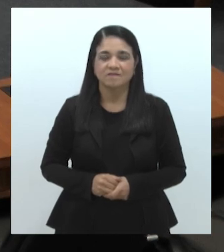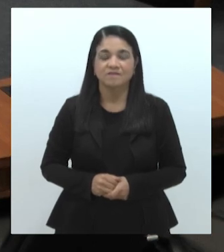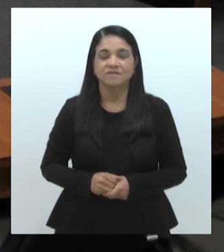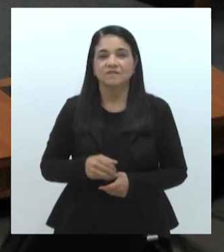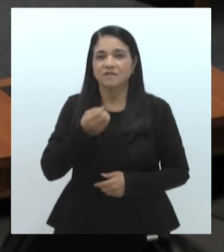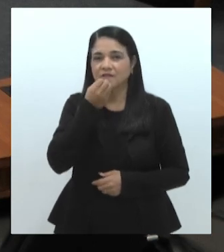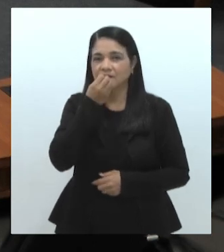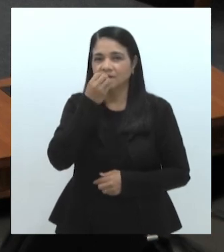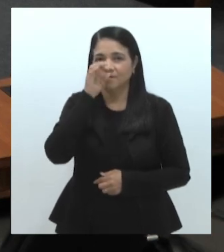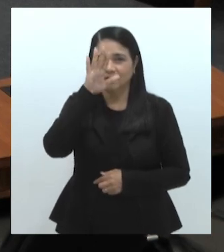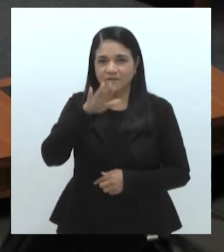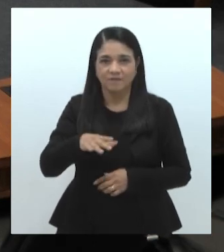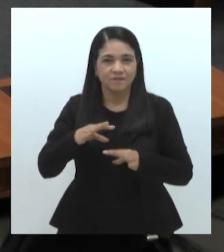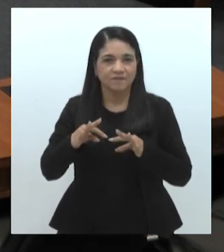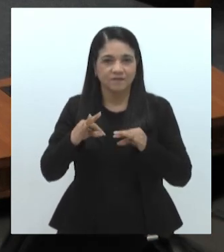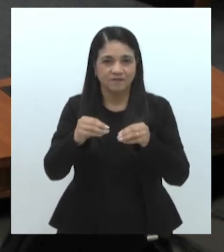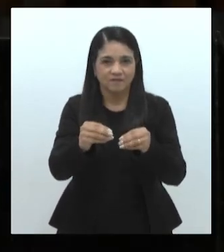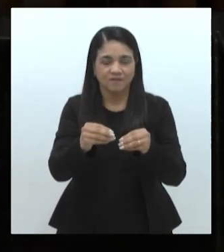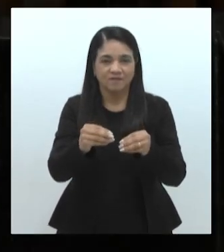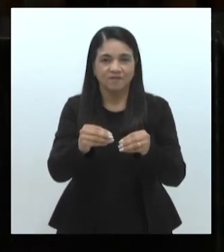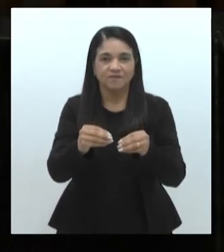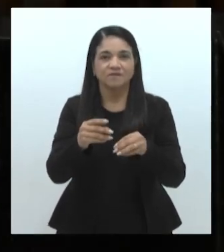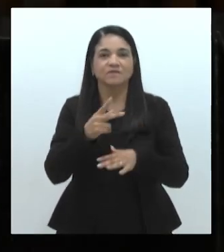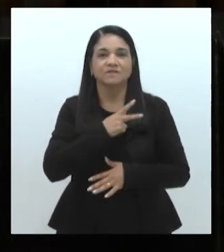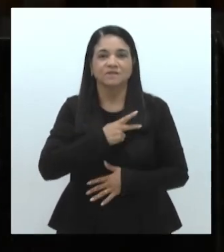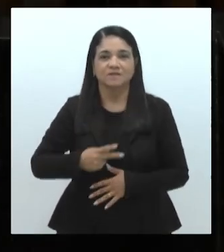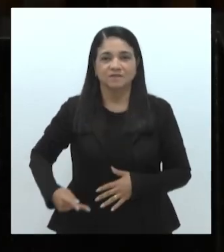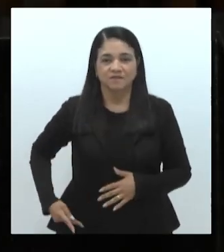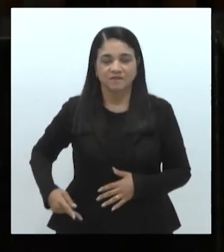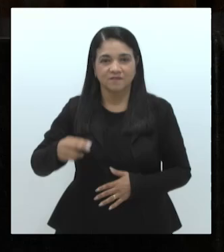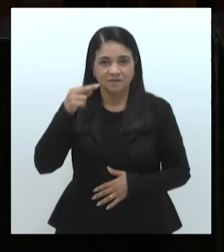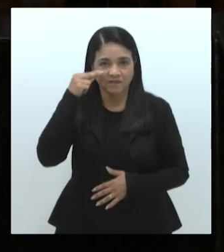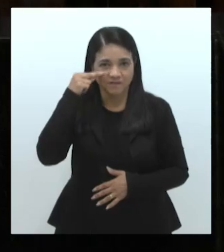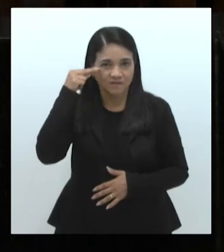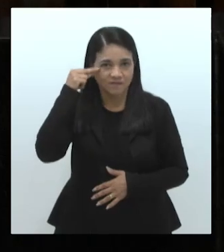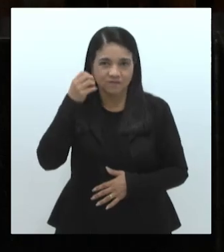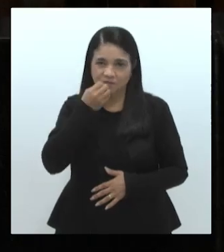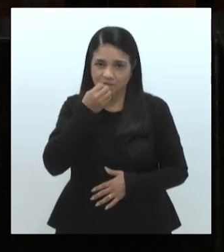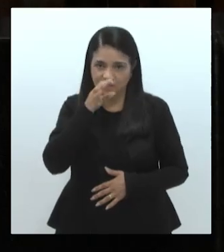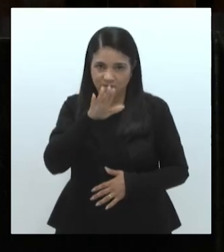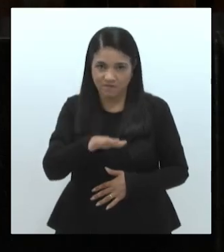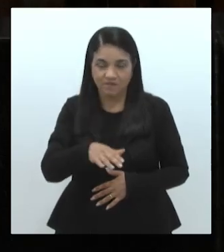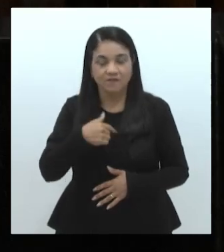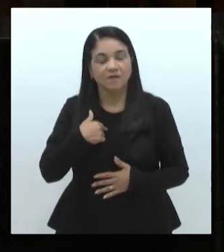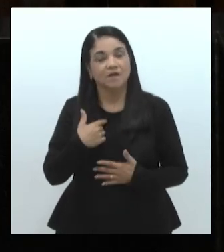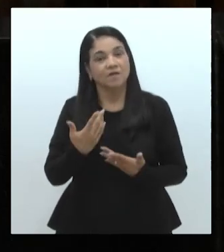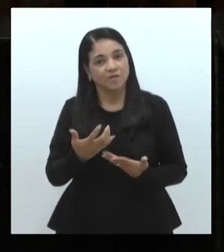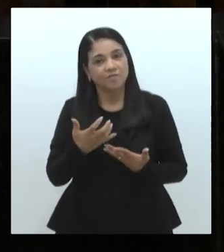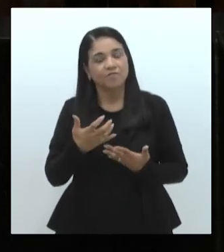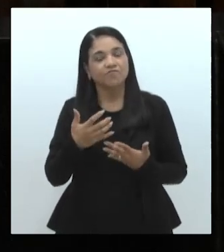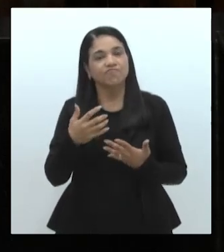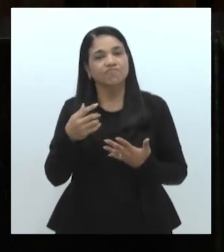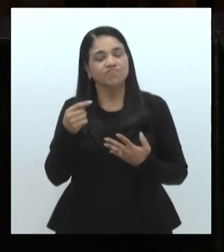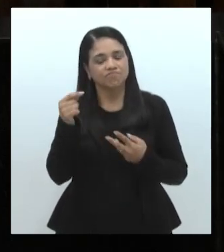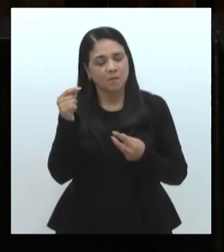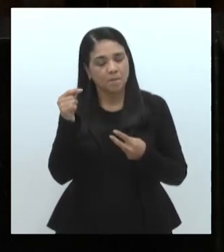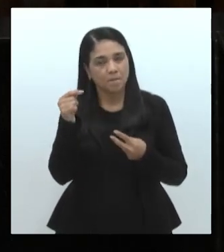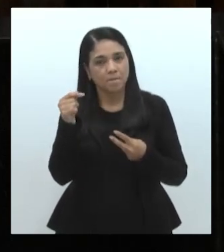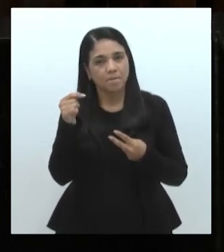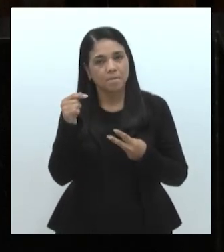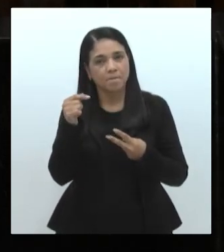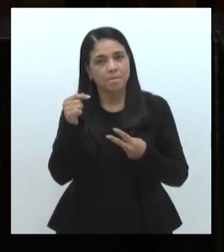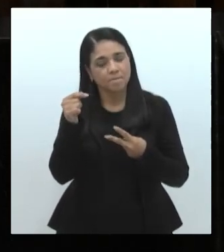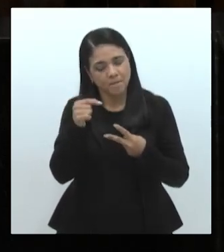Boa tarde a todos e todas. Presidenta Tia Ju. Bom, queria fazer aqui um apontamento,